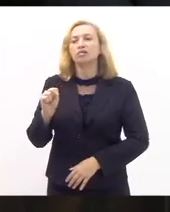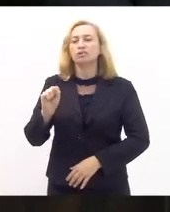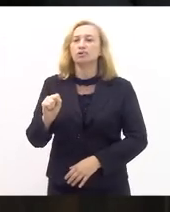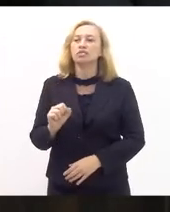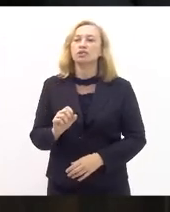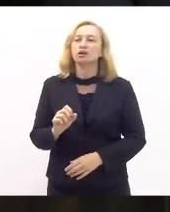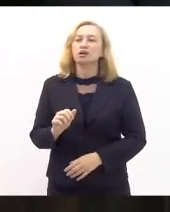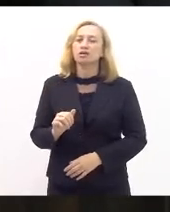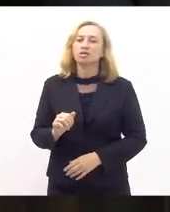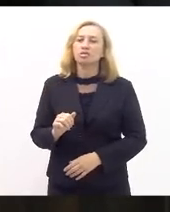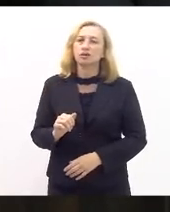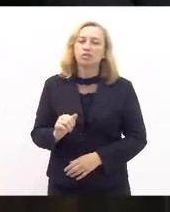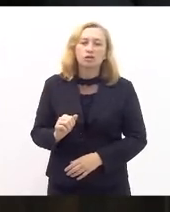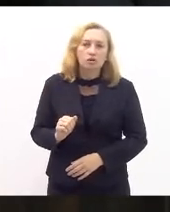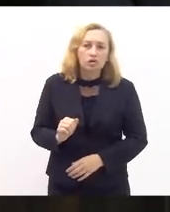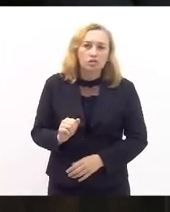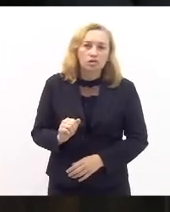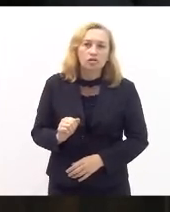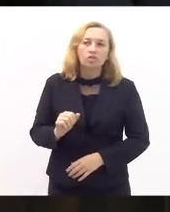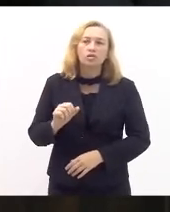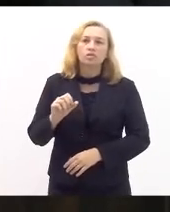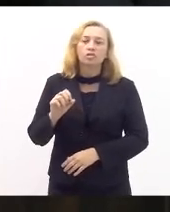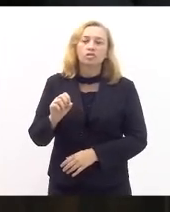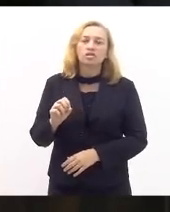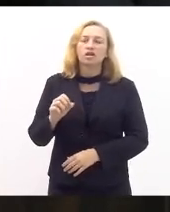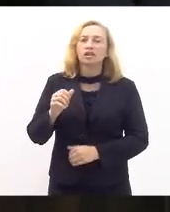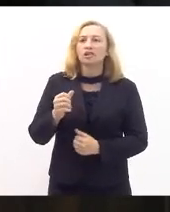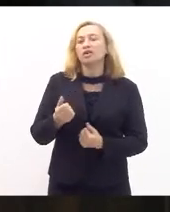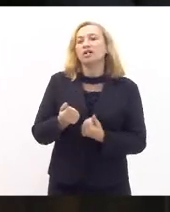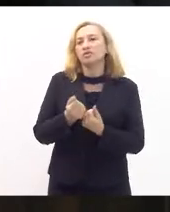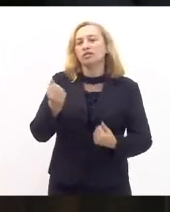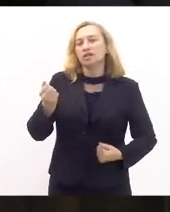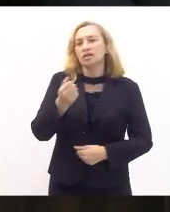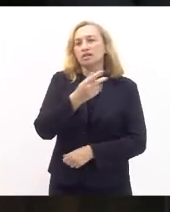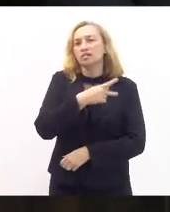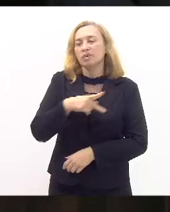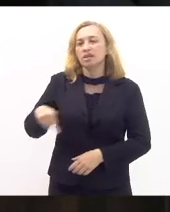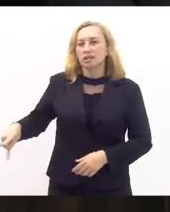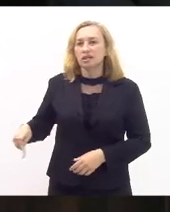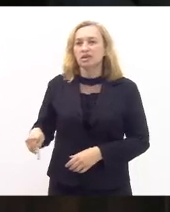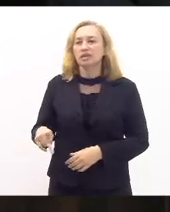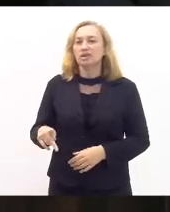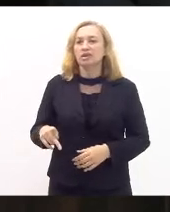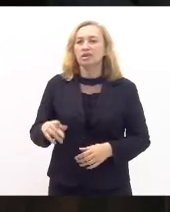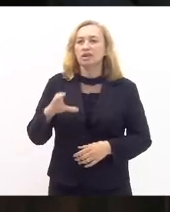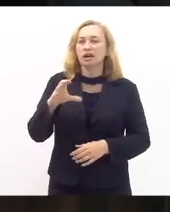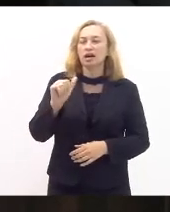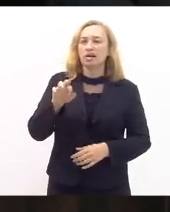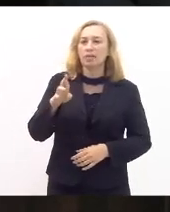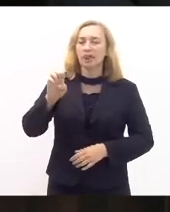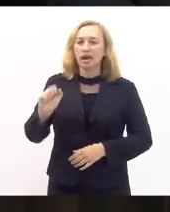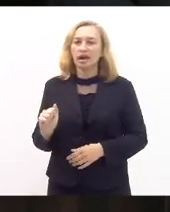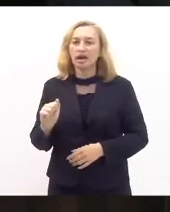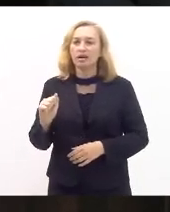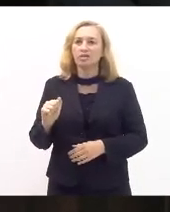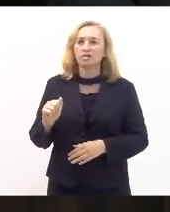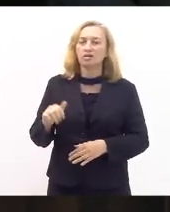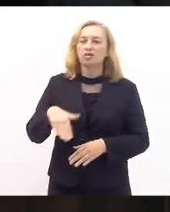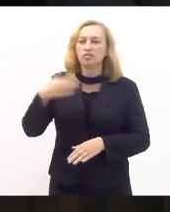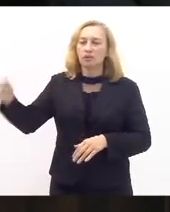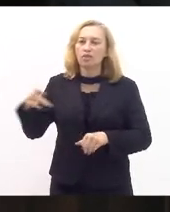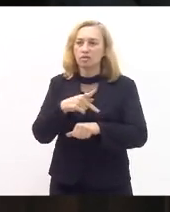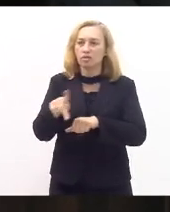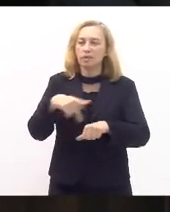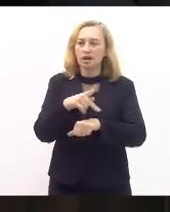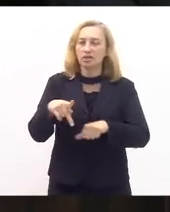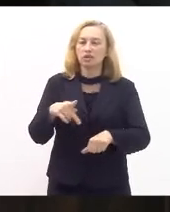a Lundália Juqueira, vice-presidente da Câmara de Comércio Exterior, ao Dr. Eduardo Santos Mendes,